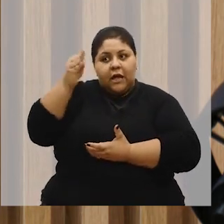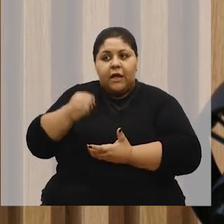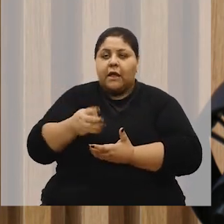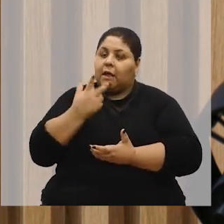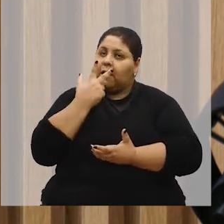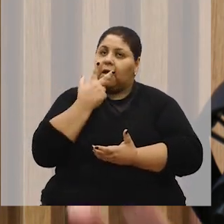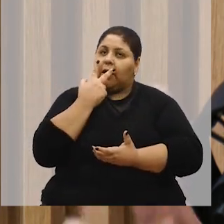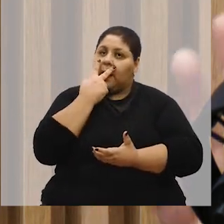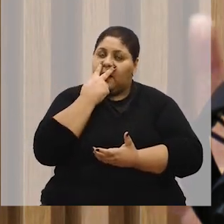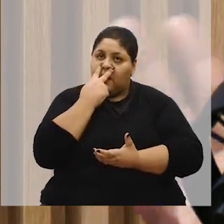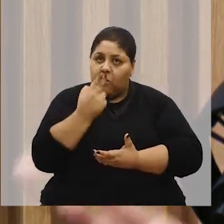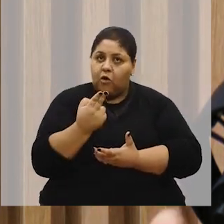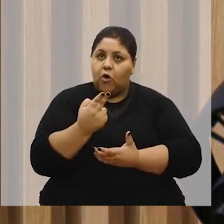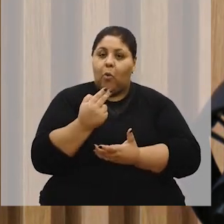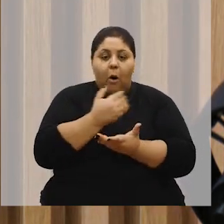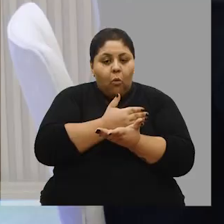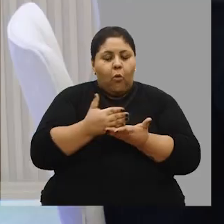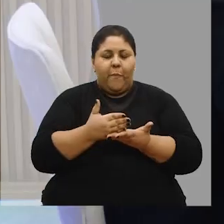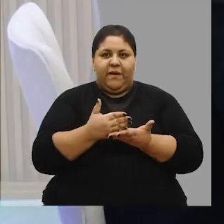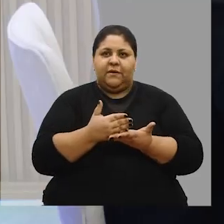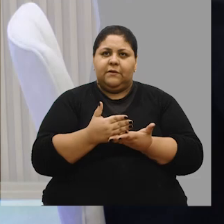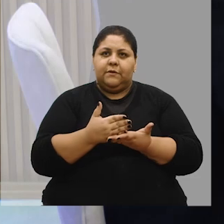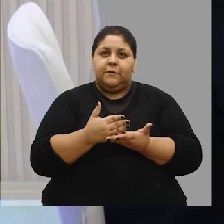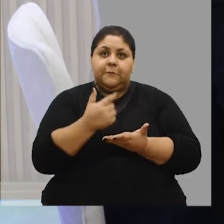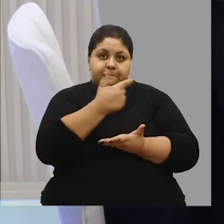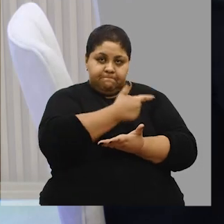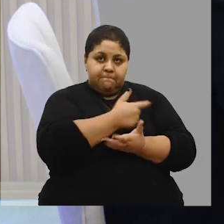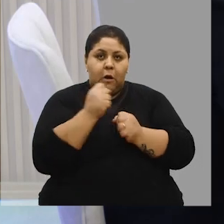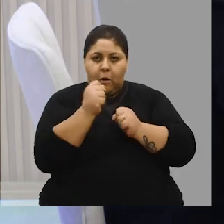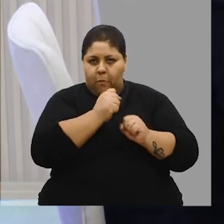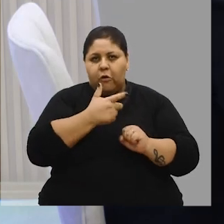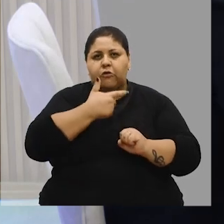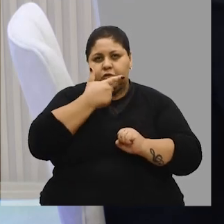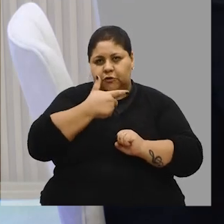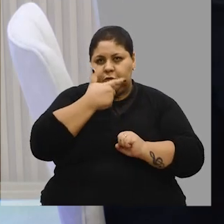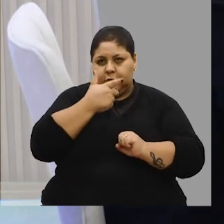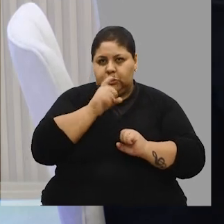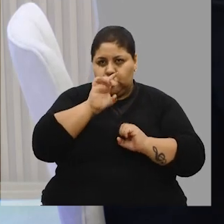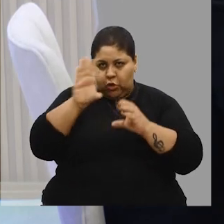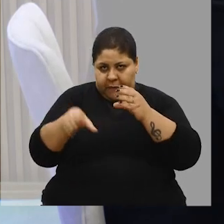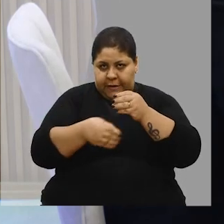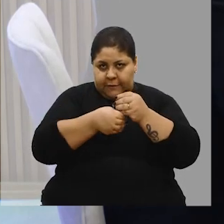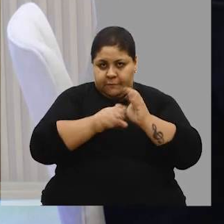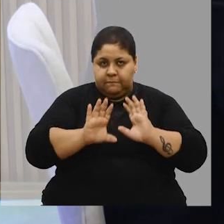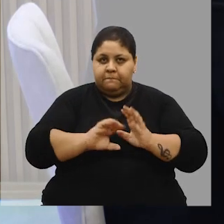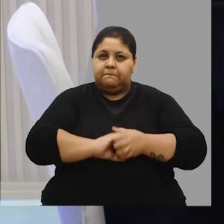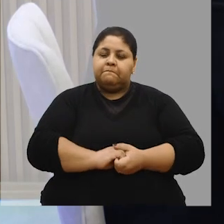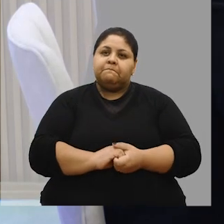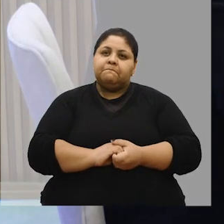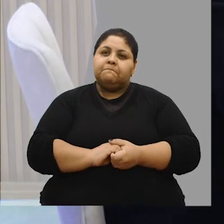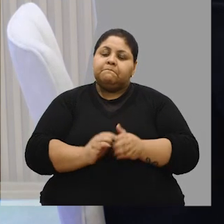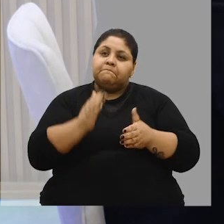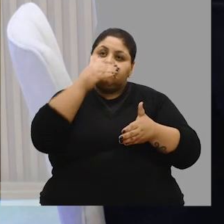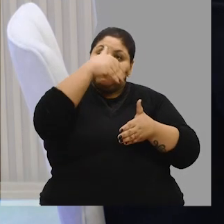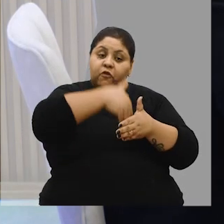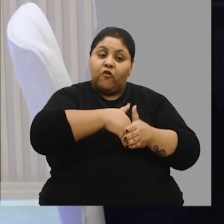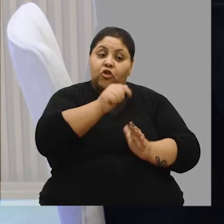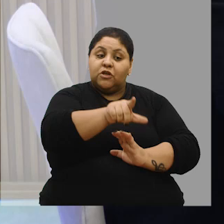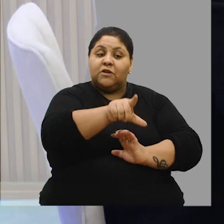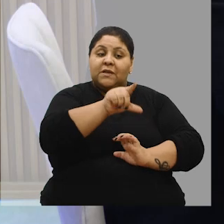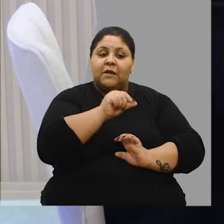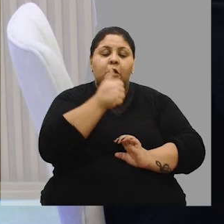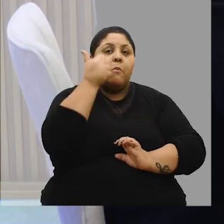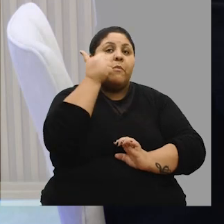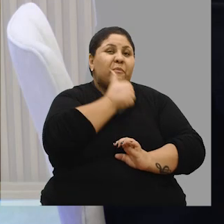a mesma origem. Se a senhora me permite, só para acrescentar, o voto era facultativo